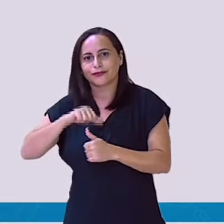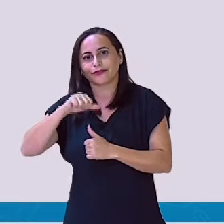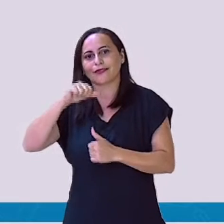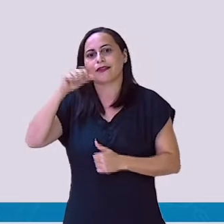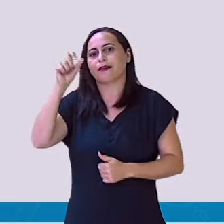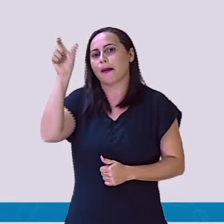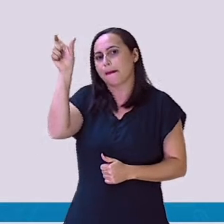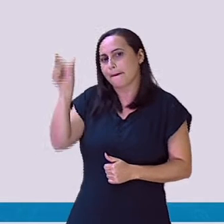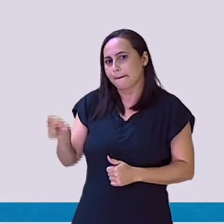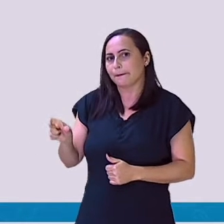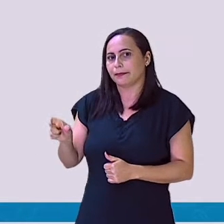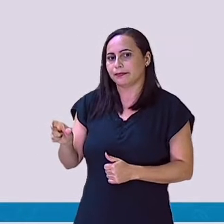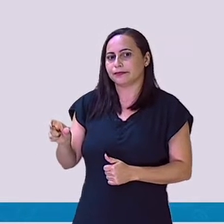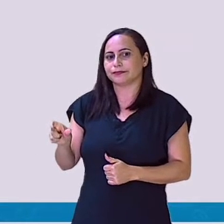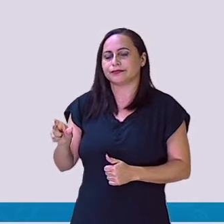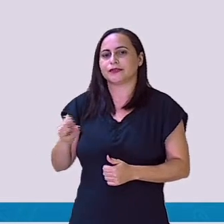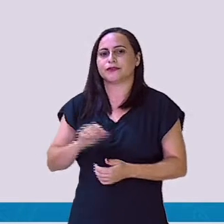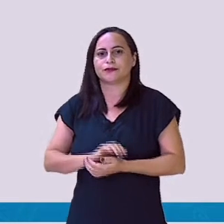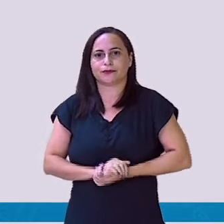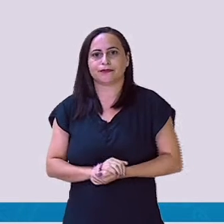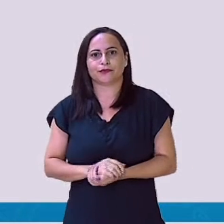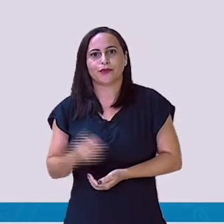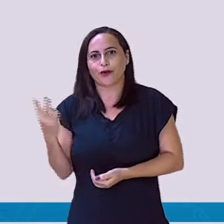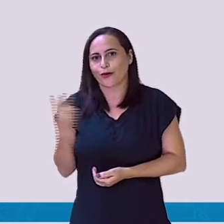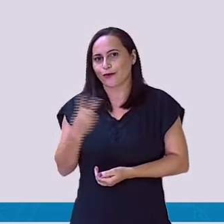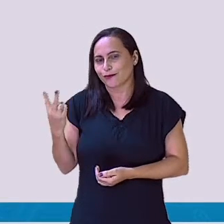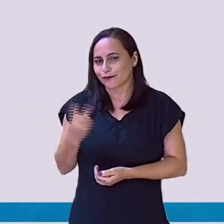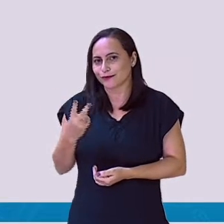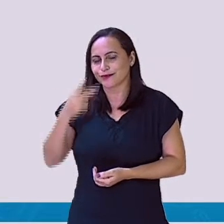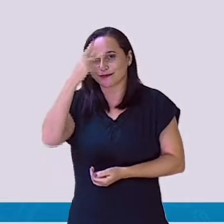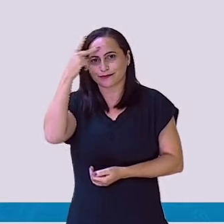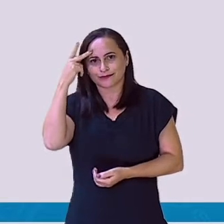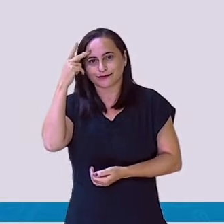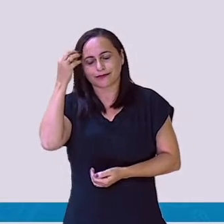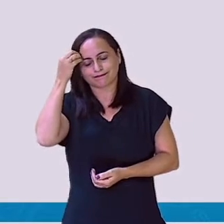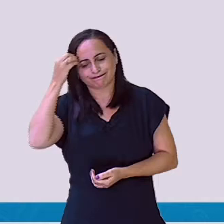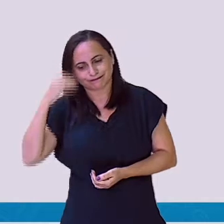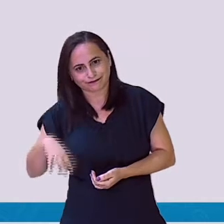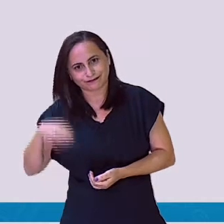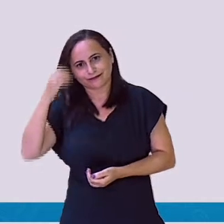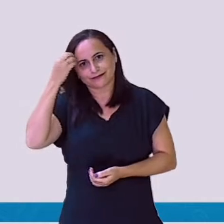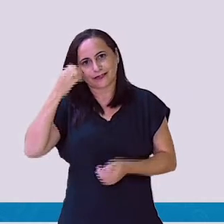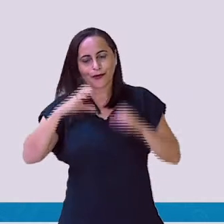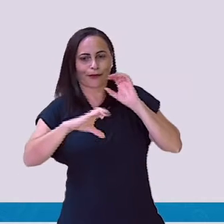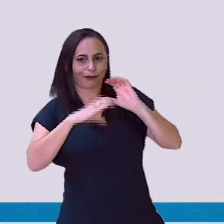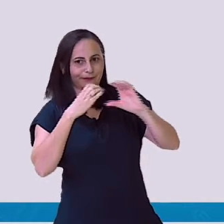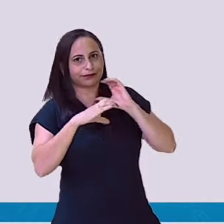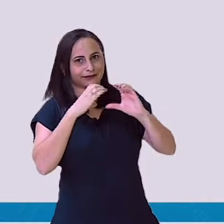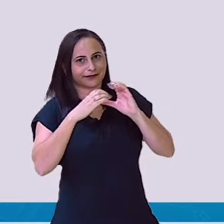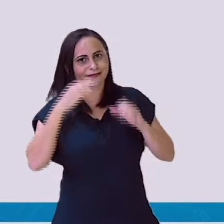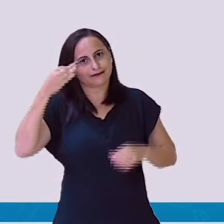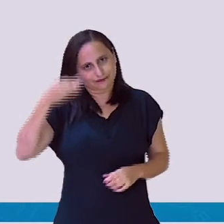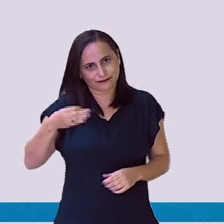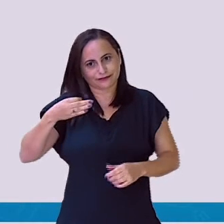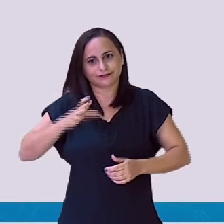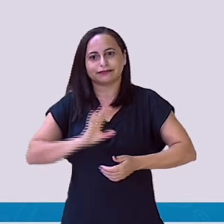Onde quem conversa? Os 2 preguiçosos. Resposta correta, letra A.